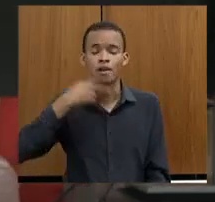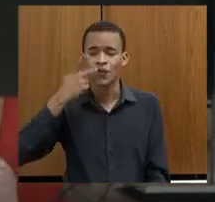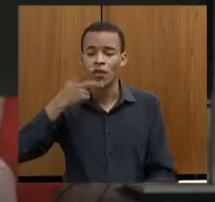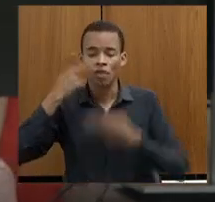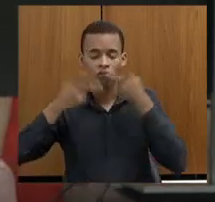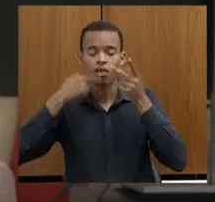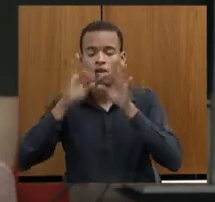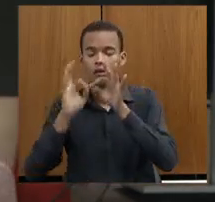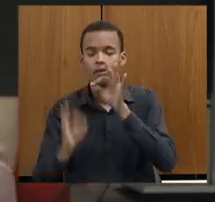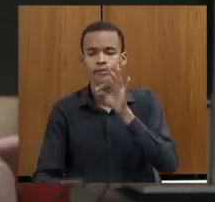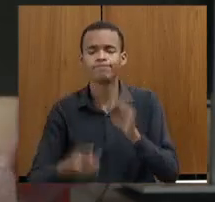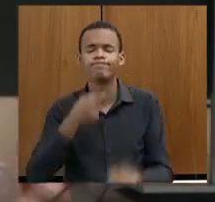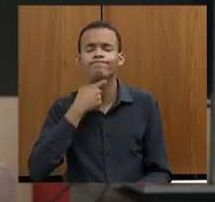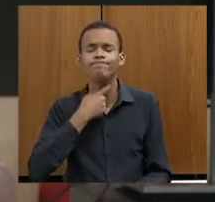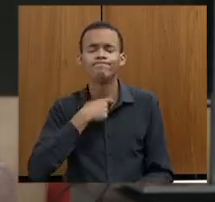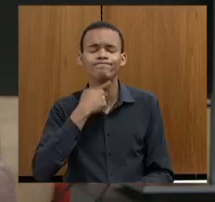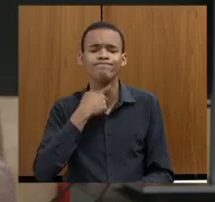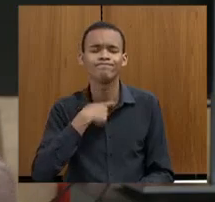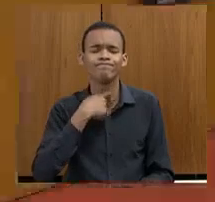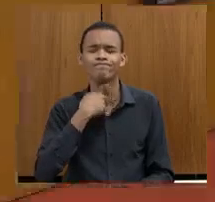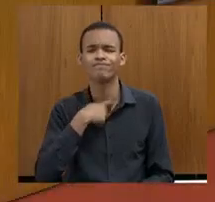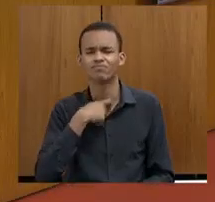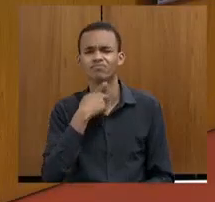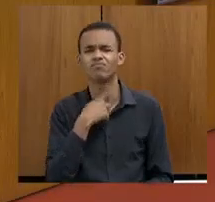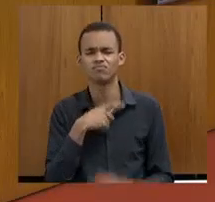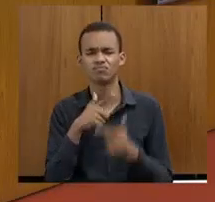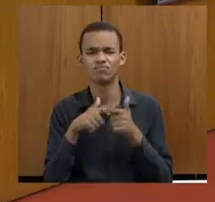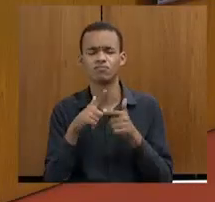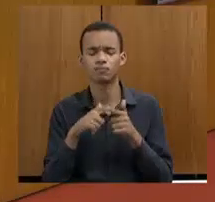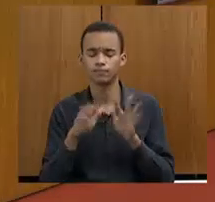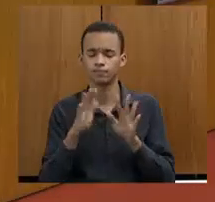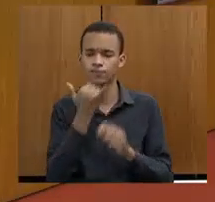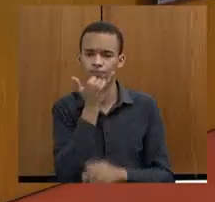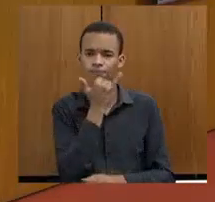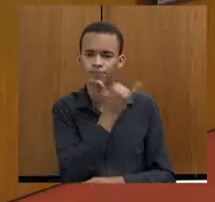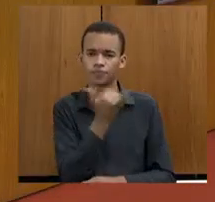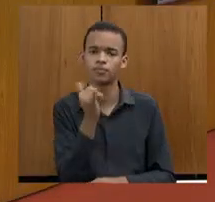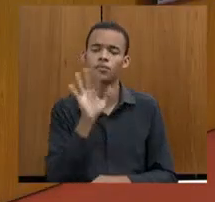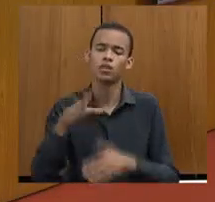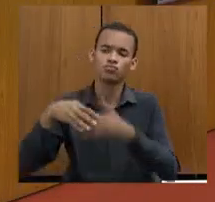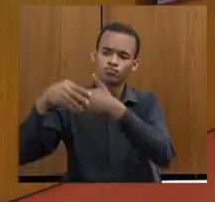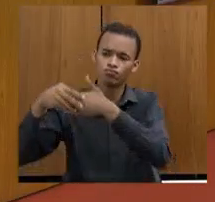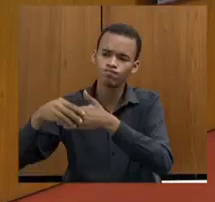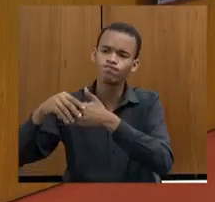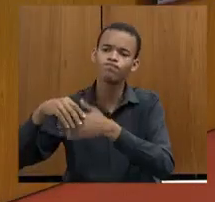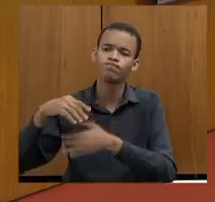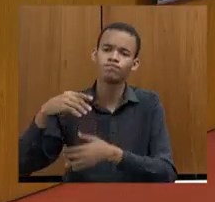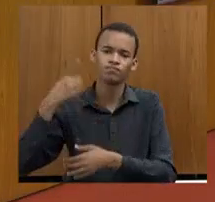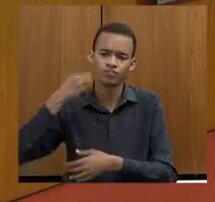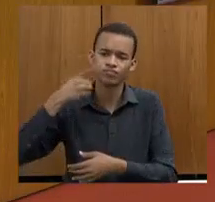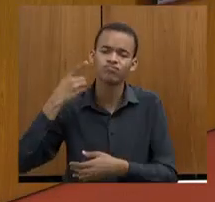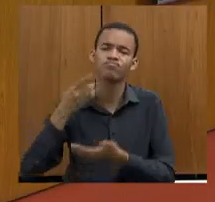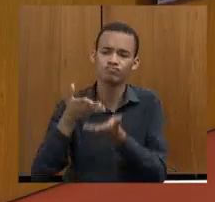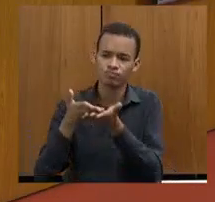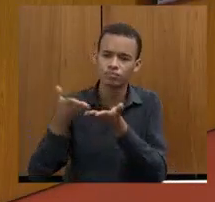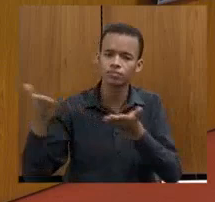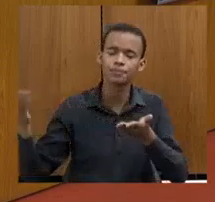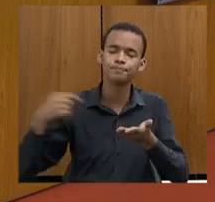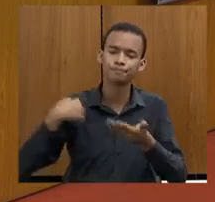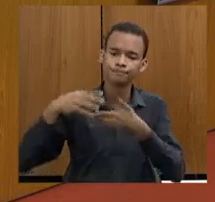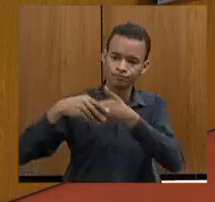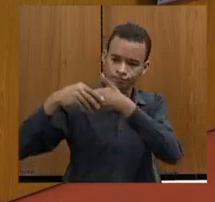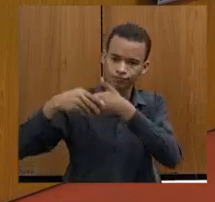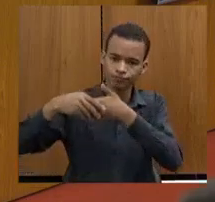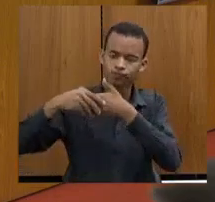mas cumprimentando a todos os colegas presentes Deputado bexiga Deputado João Leite Deputado da Beatriz Cerqueira deputada